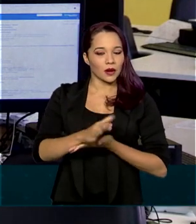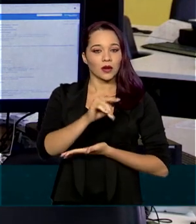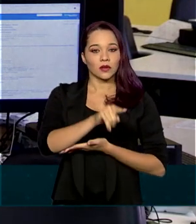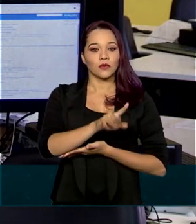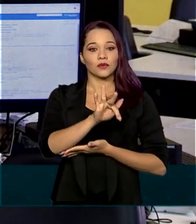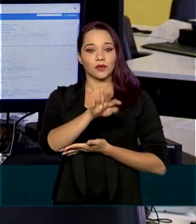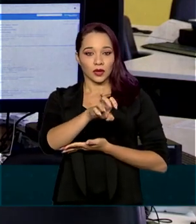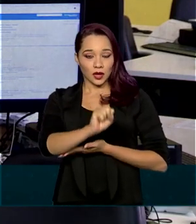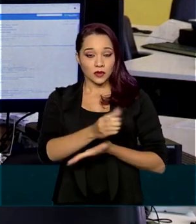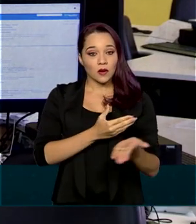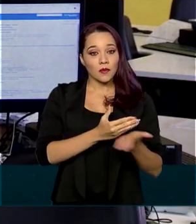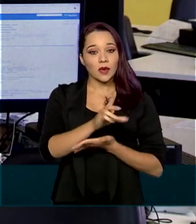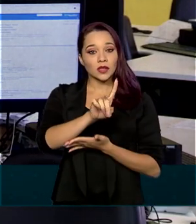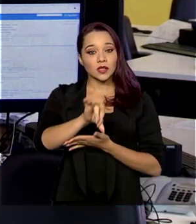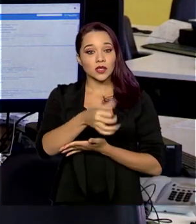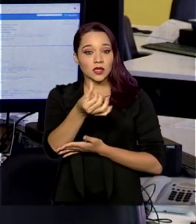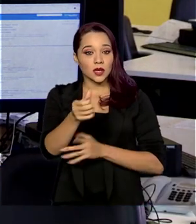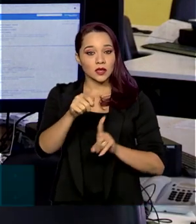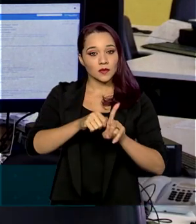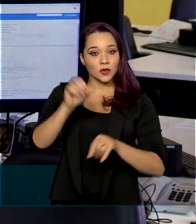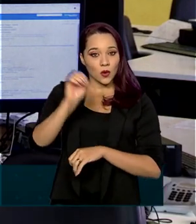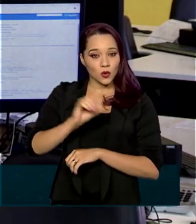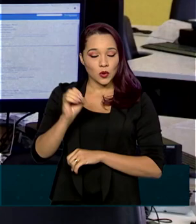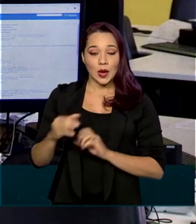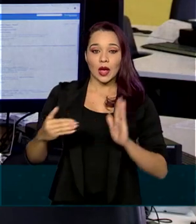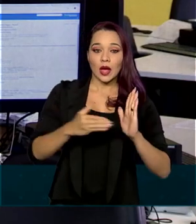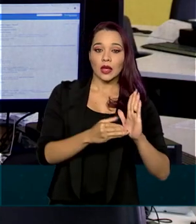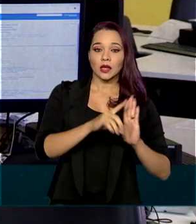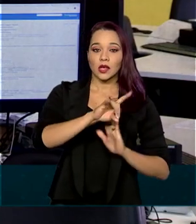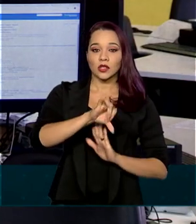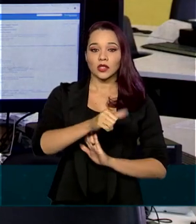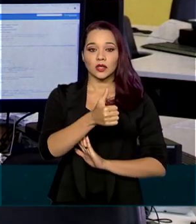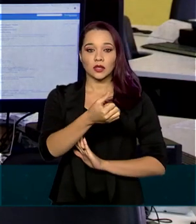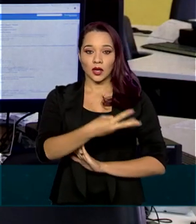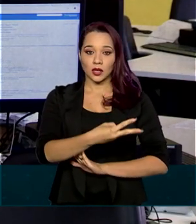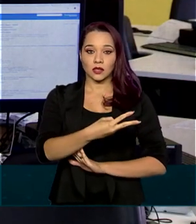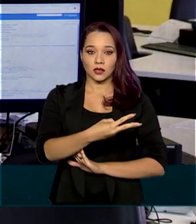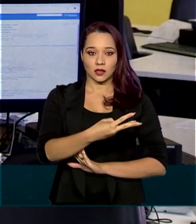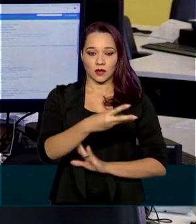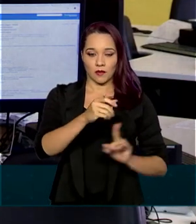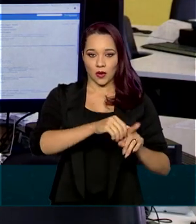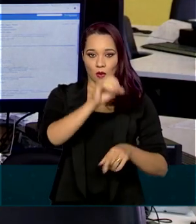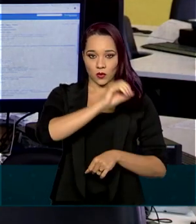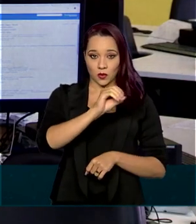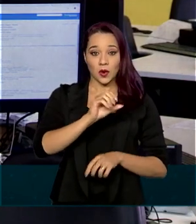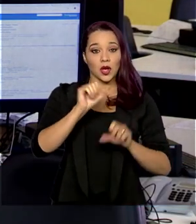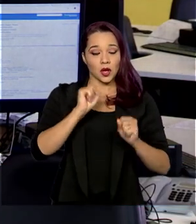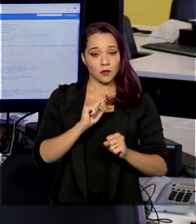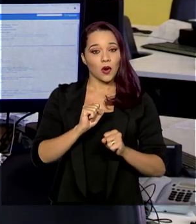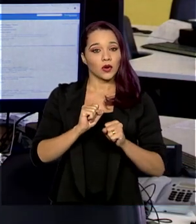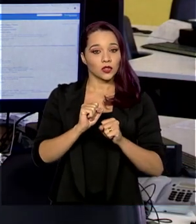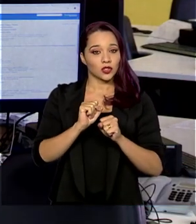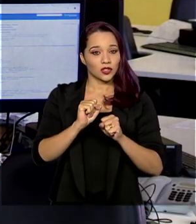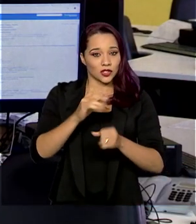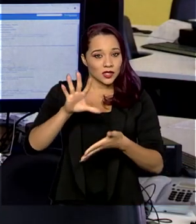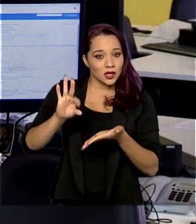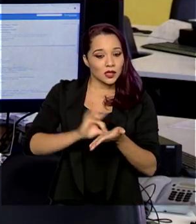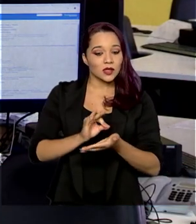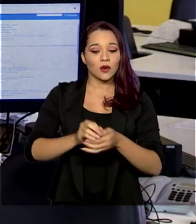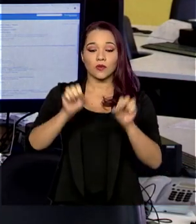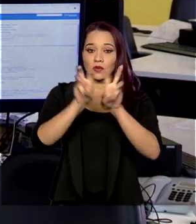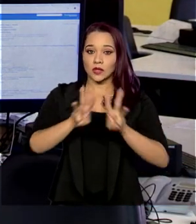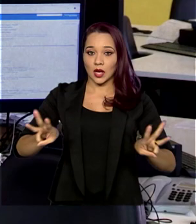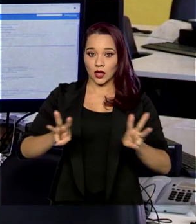FIES começam no dia 6 de outubro e vão até o dia 13 de outubro e podem ser feitas no site do programa. Quem tiver